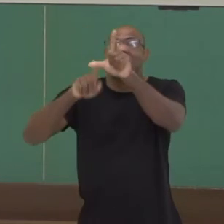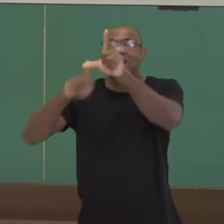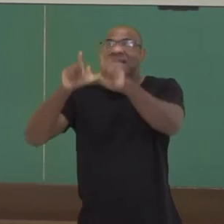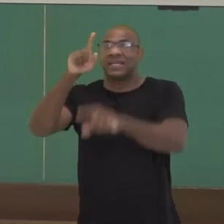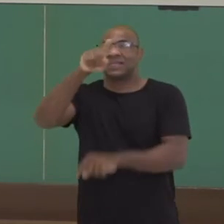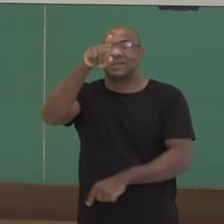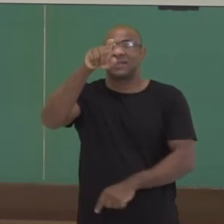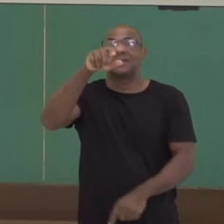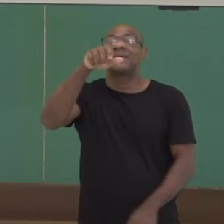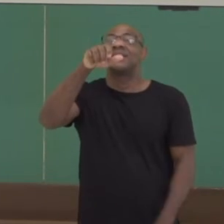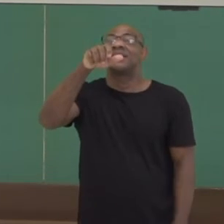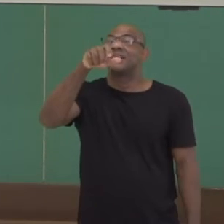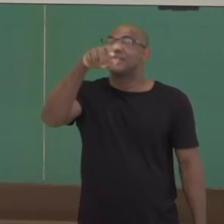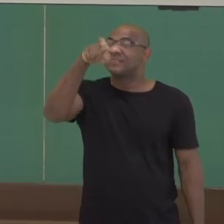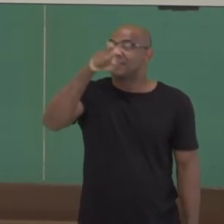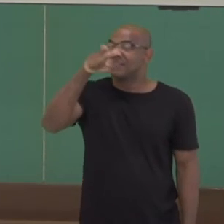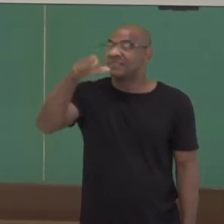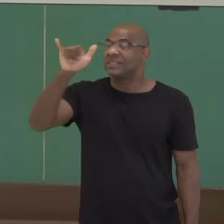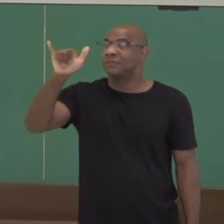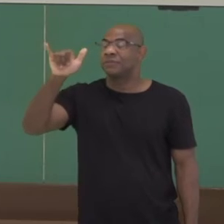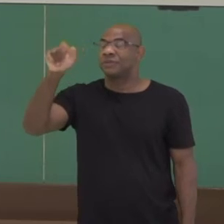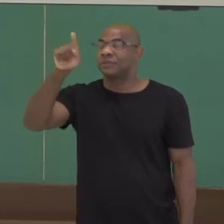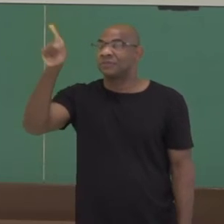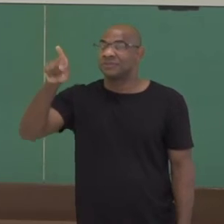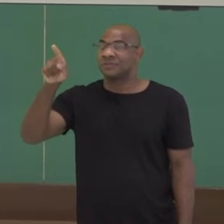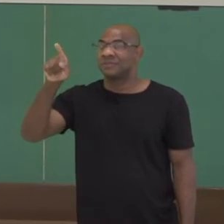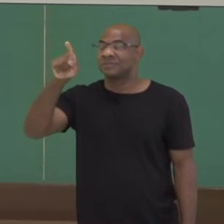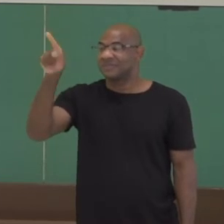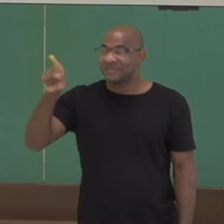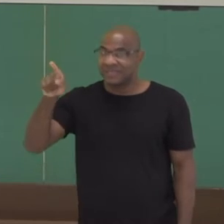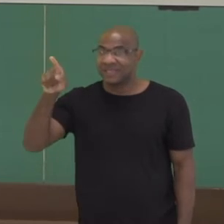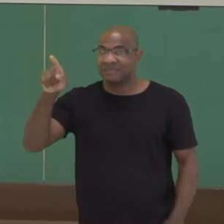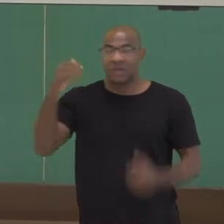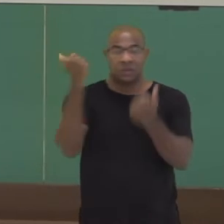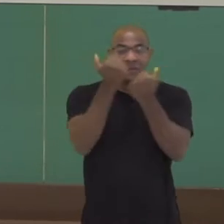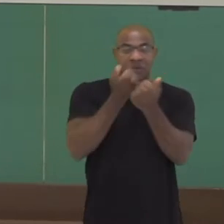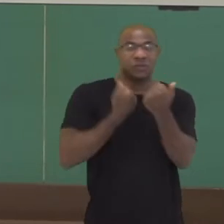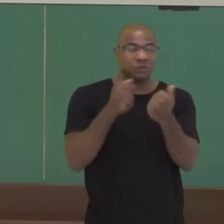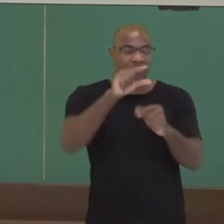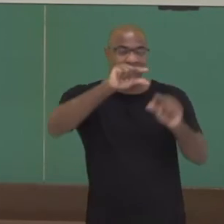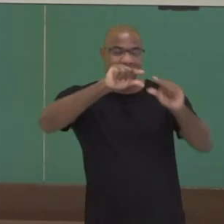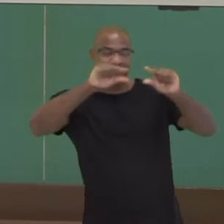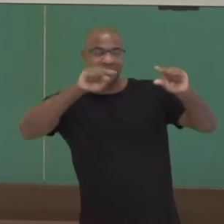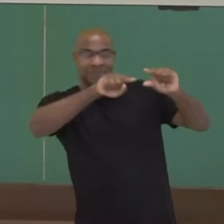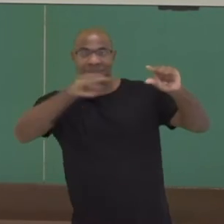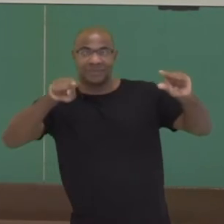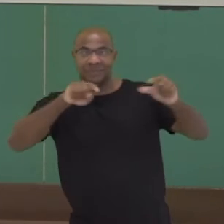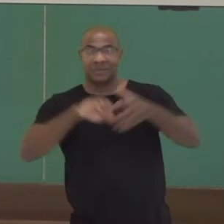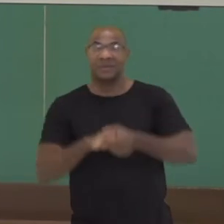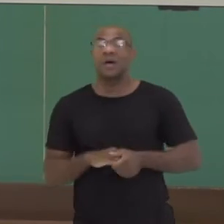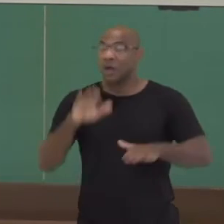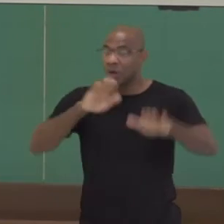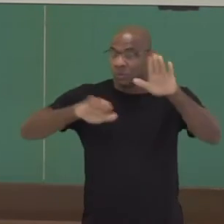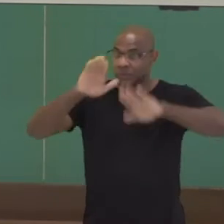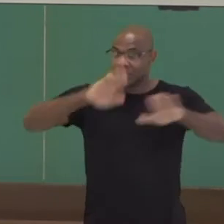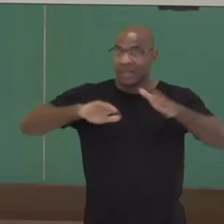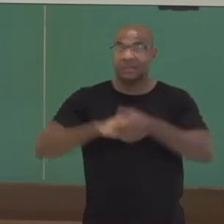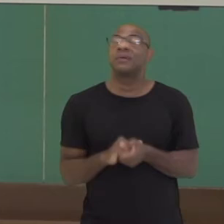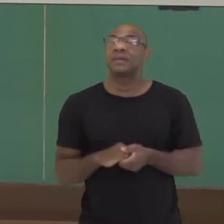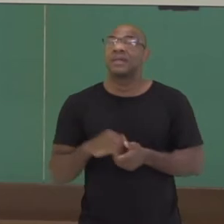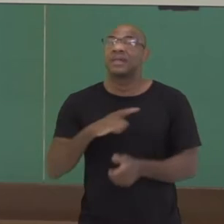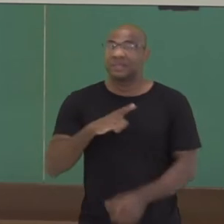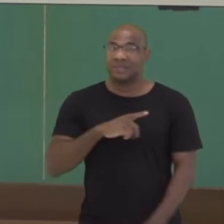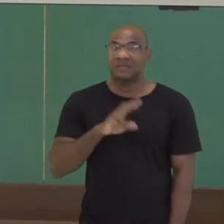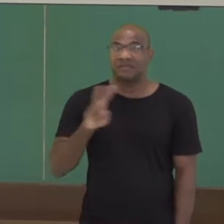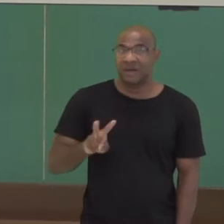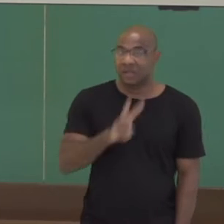y e z por esses valores que estão aqui. Só que cuidado, né? Percebam que nós temos valores que